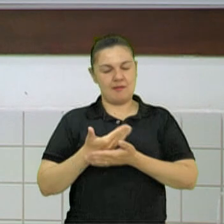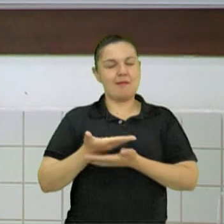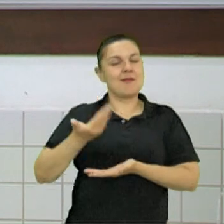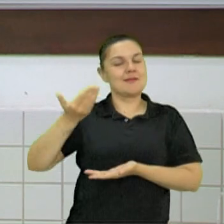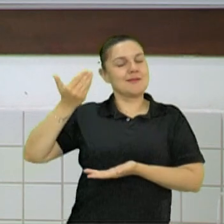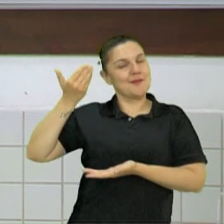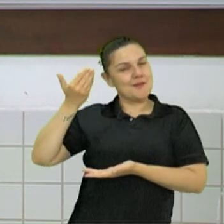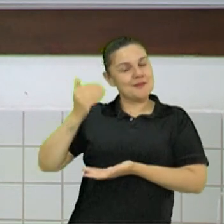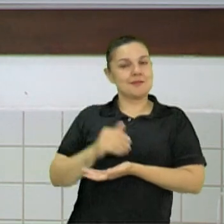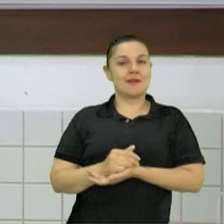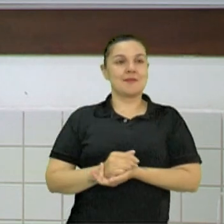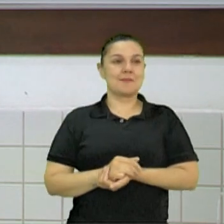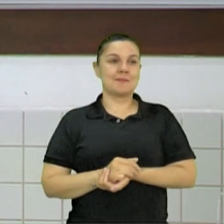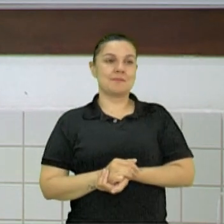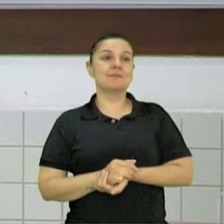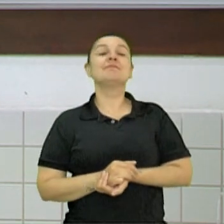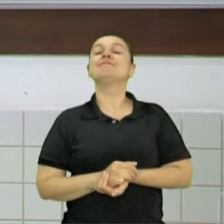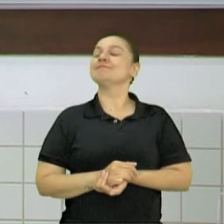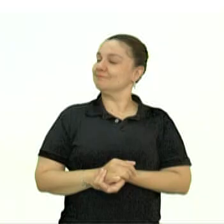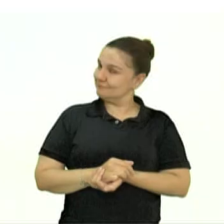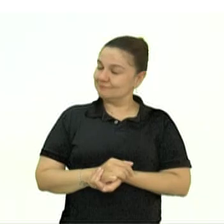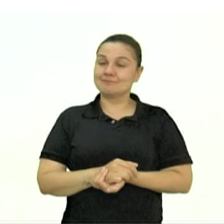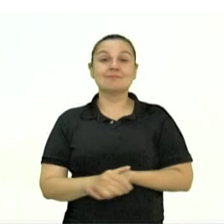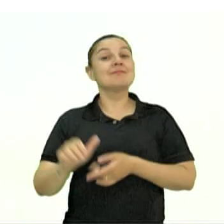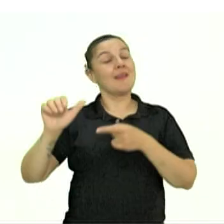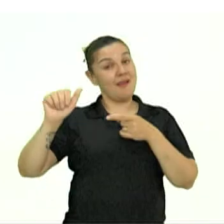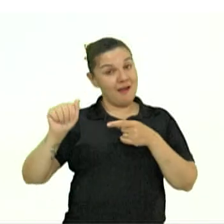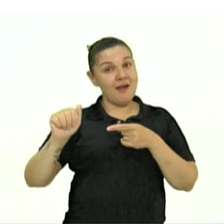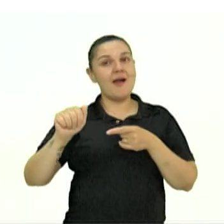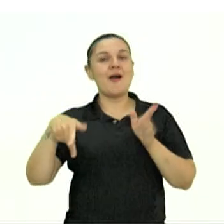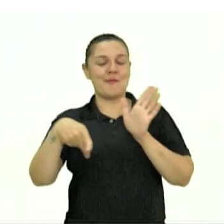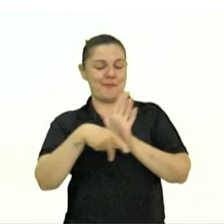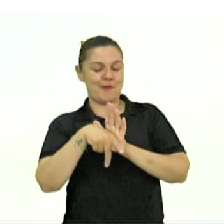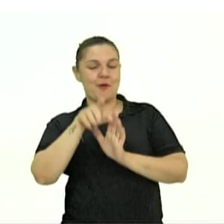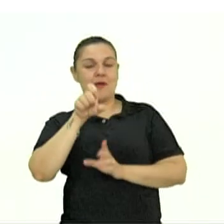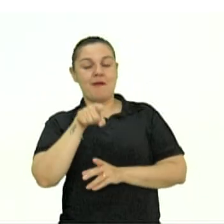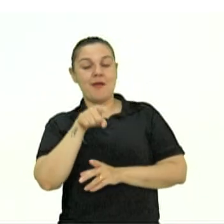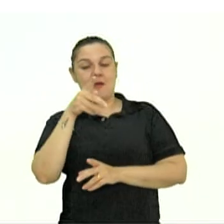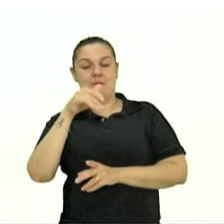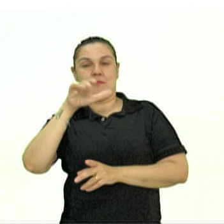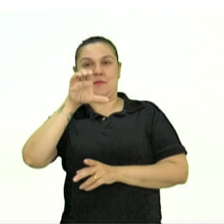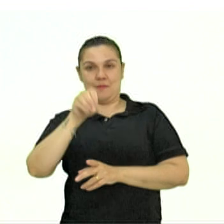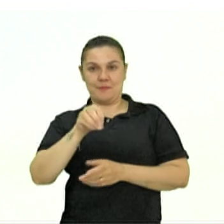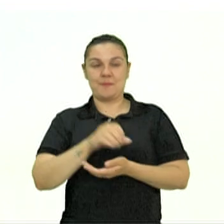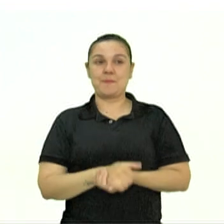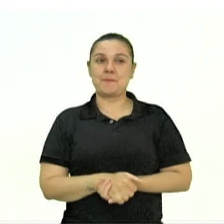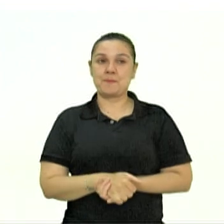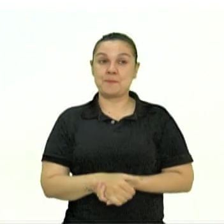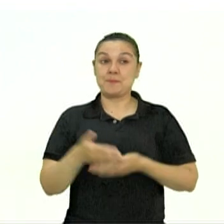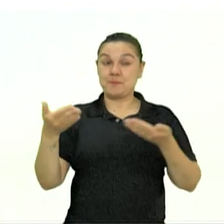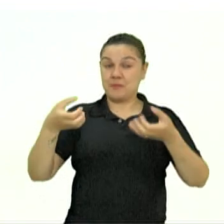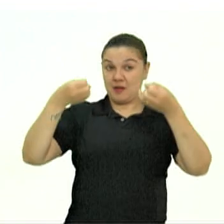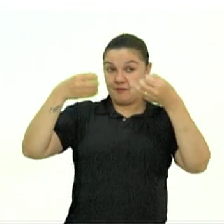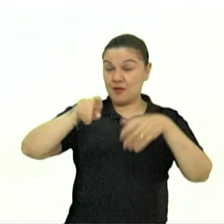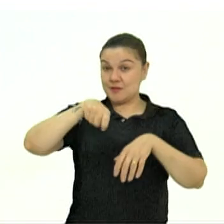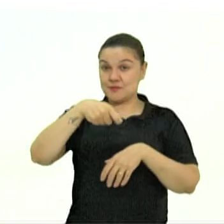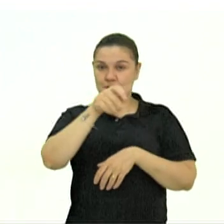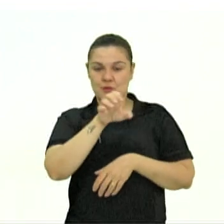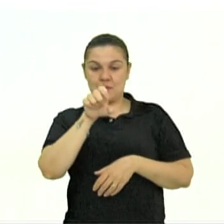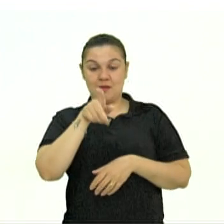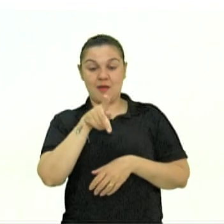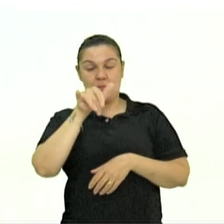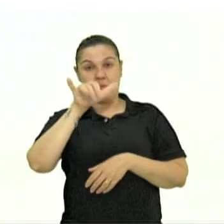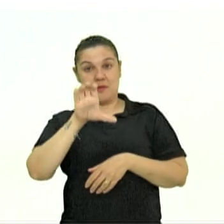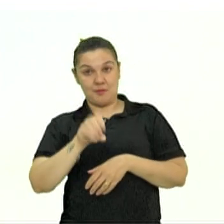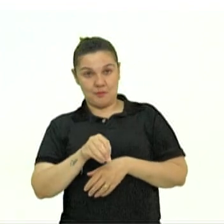aulas anteriores? Vamos ver? Letra A é do gênero épico. E por falar em épico, trouxe